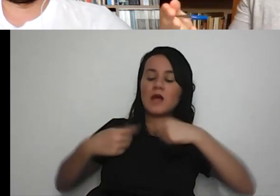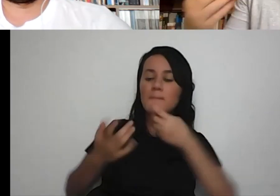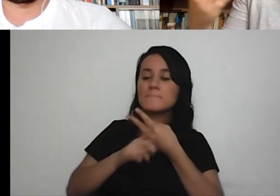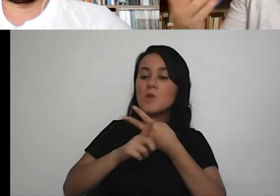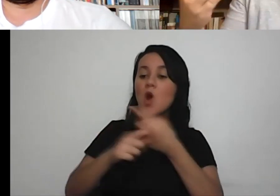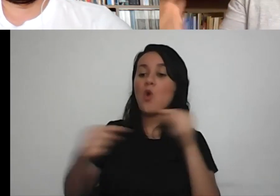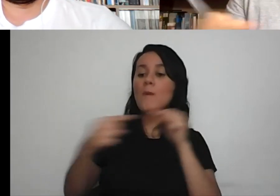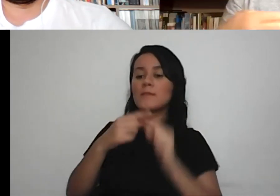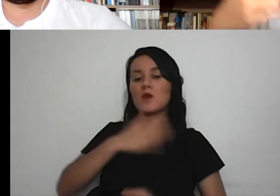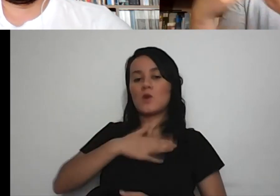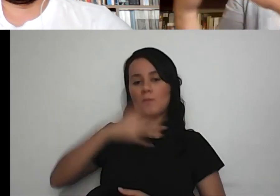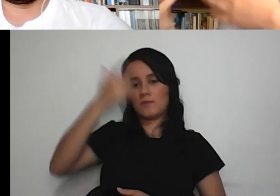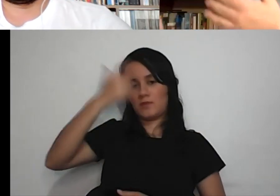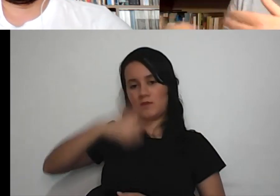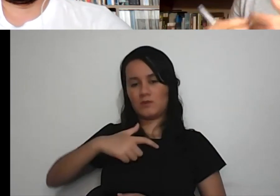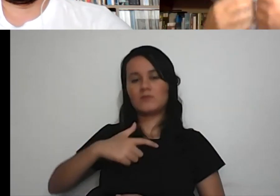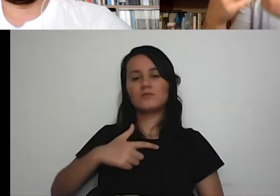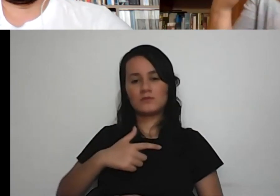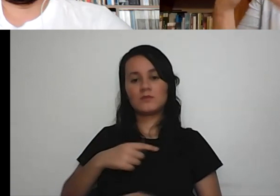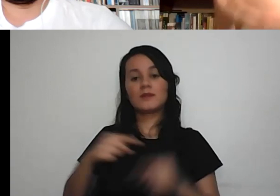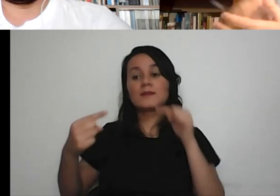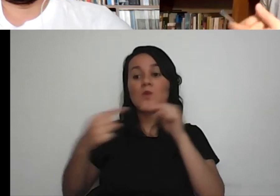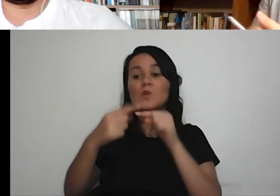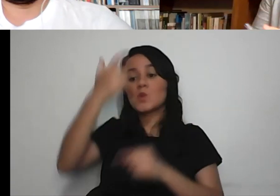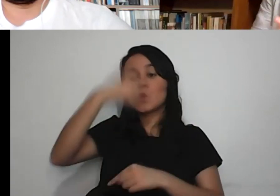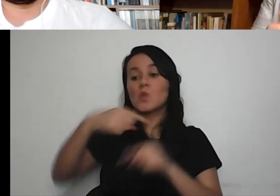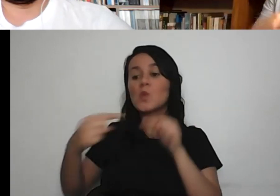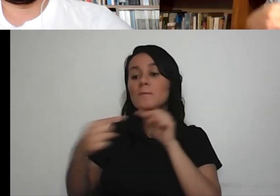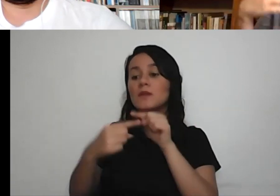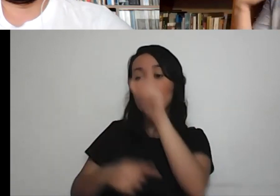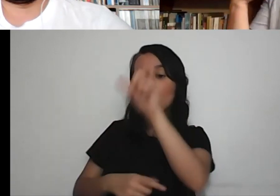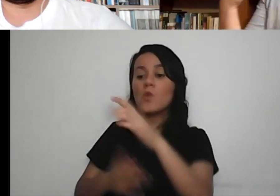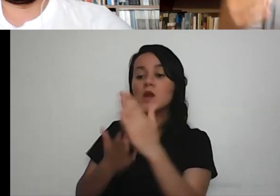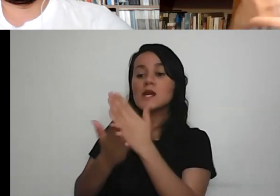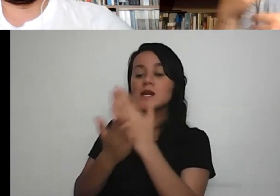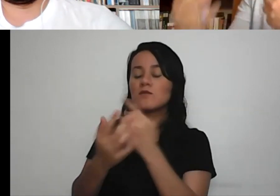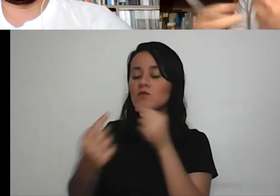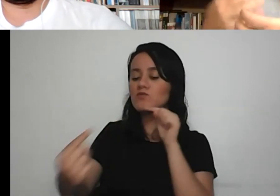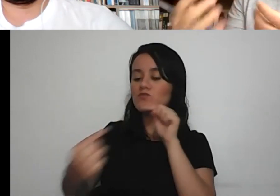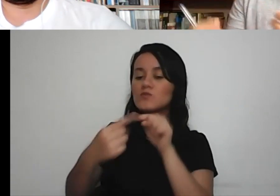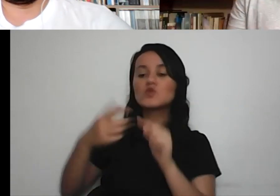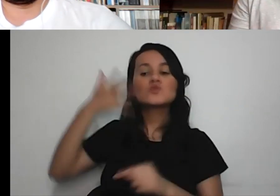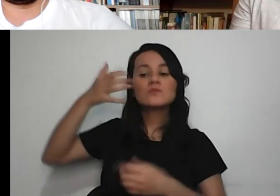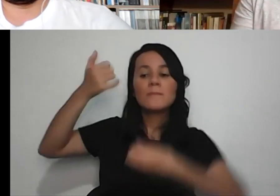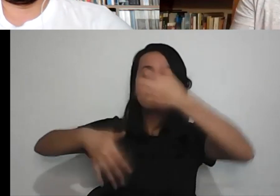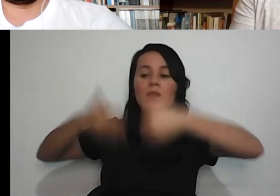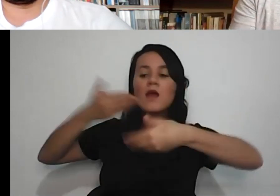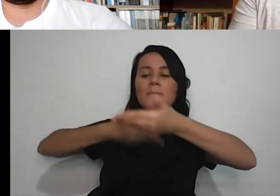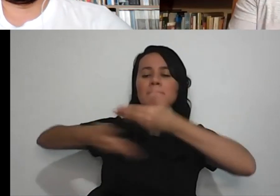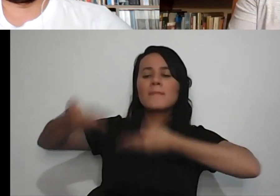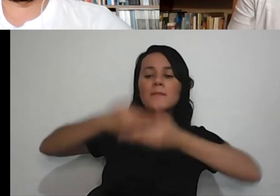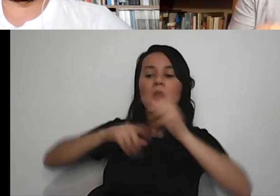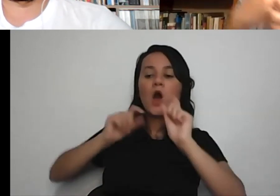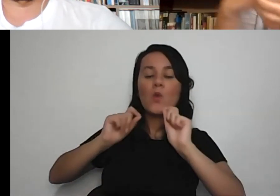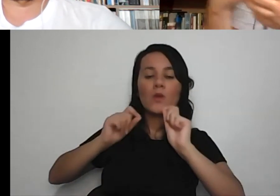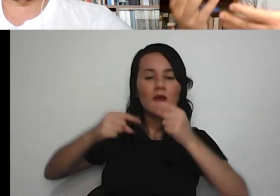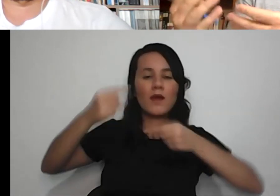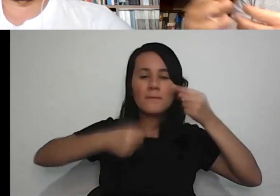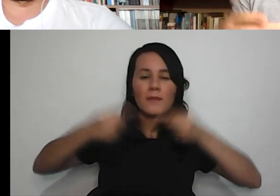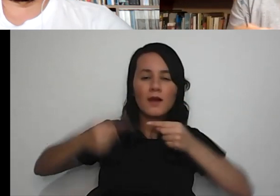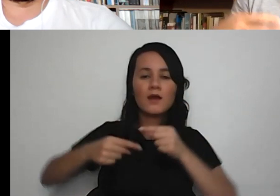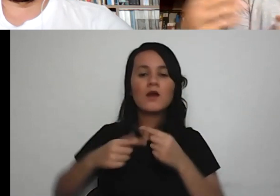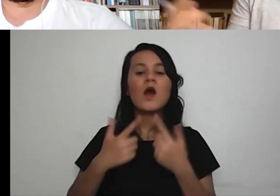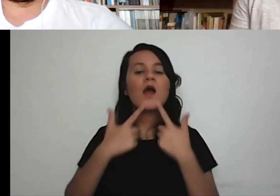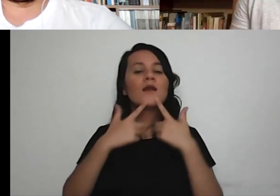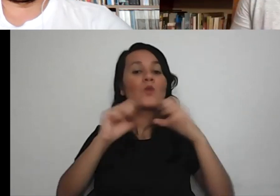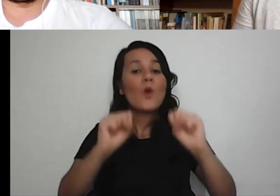E identificação com o livro, com o tipo de discurso que está ali, com o tipo de debate que está sendo feito, né? Com o tipo de